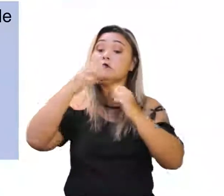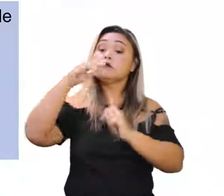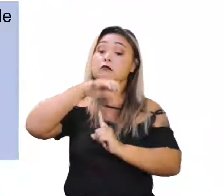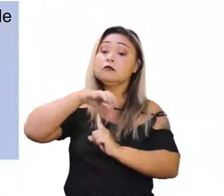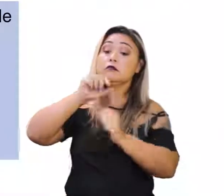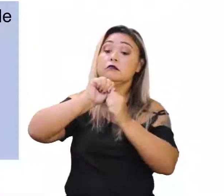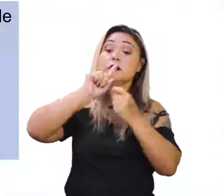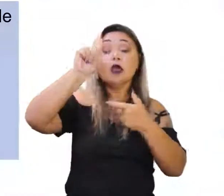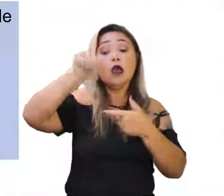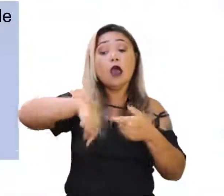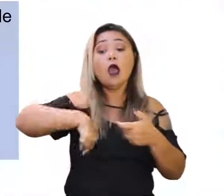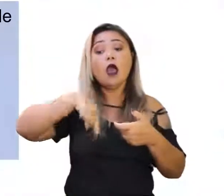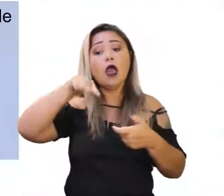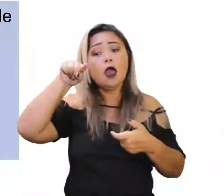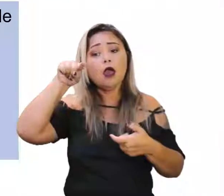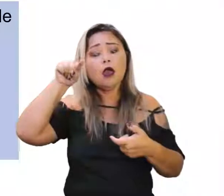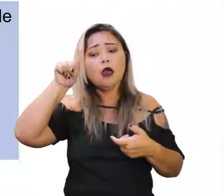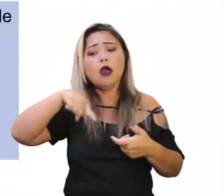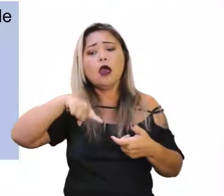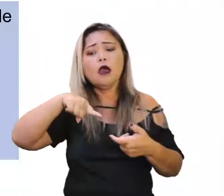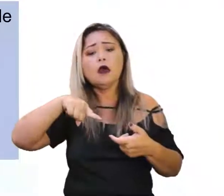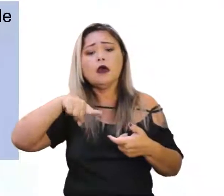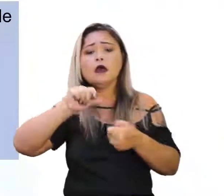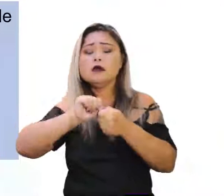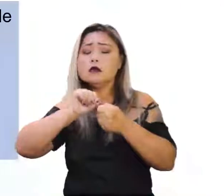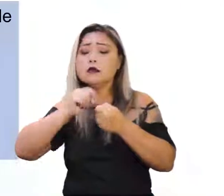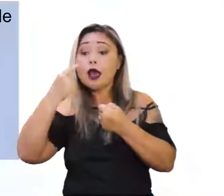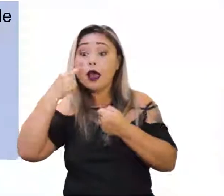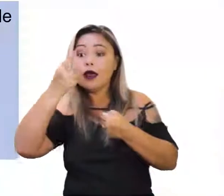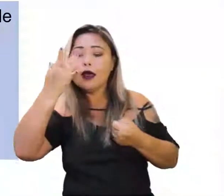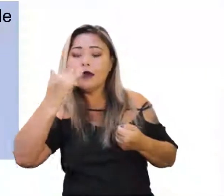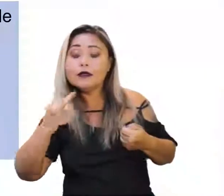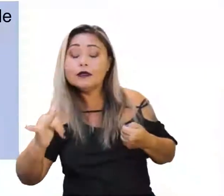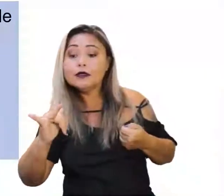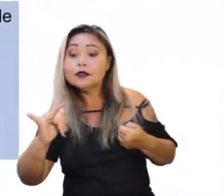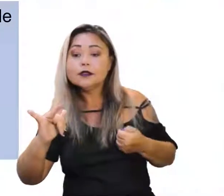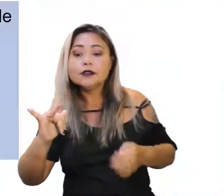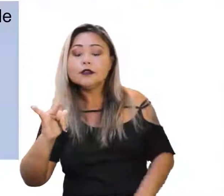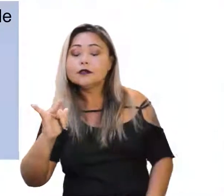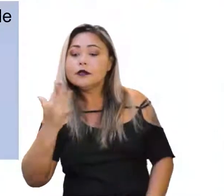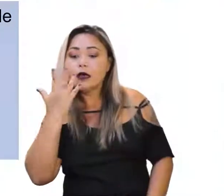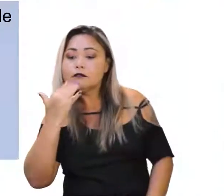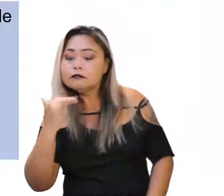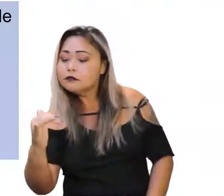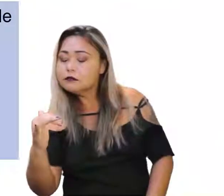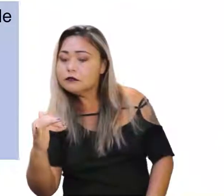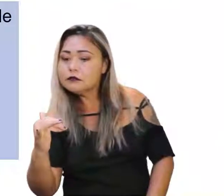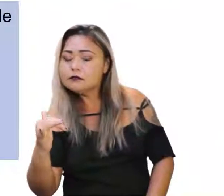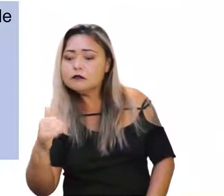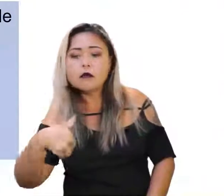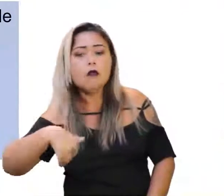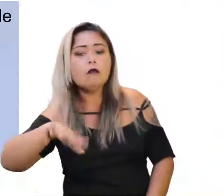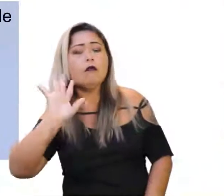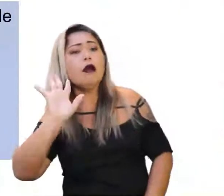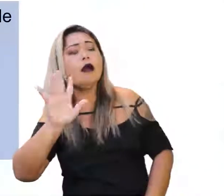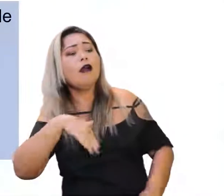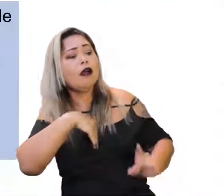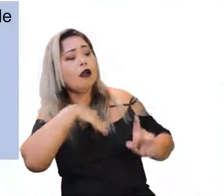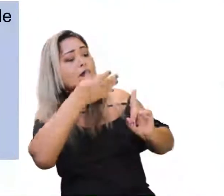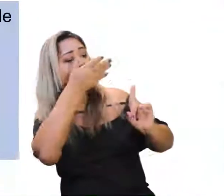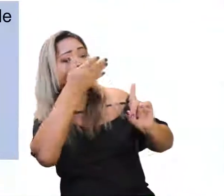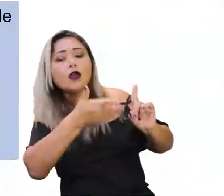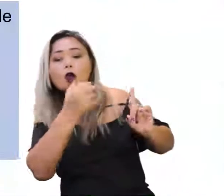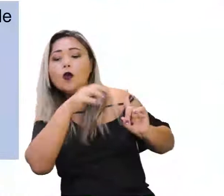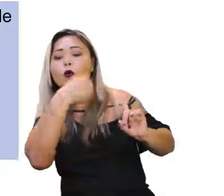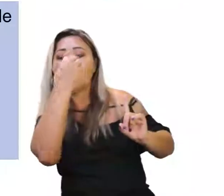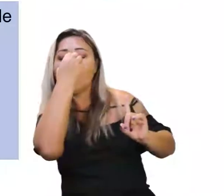uma atração muito poderosa sobre as crianças, né? As crianças são os maiores fãs